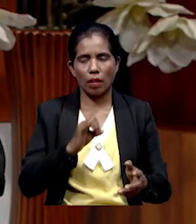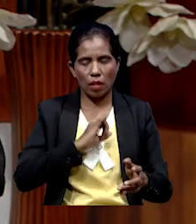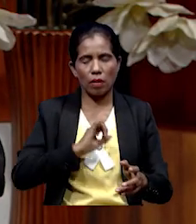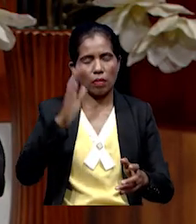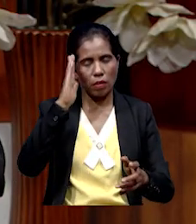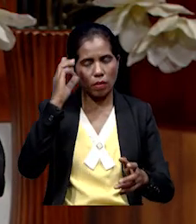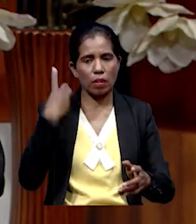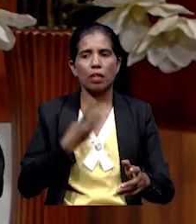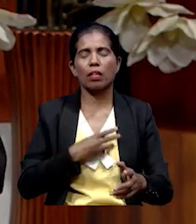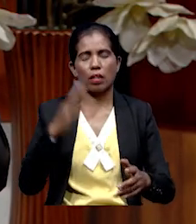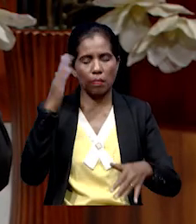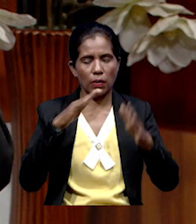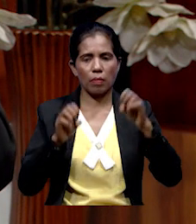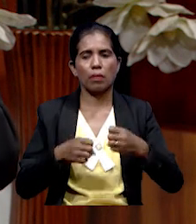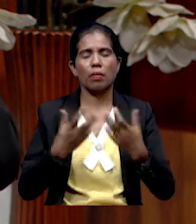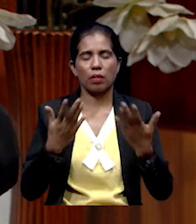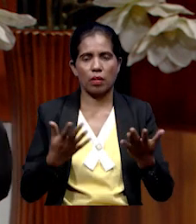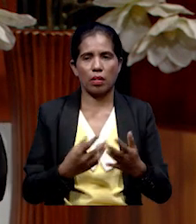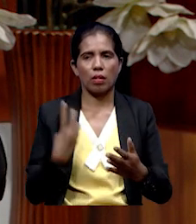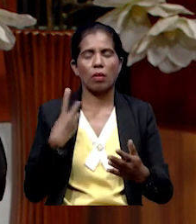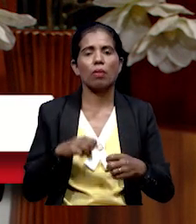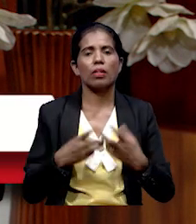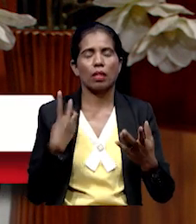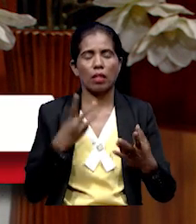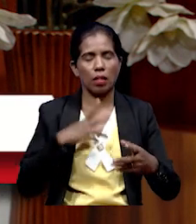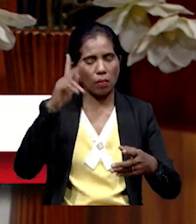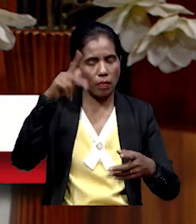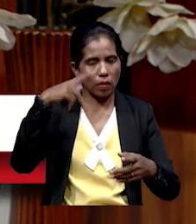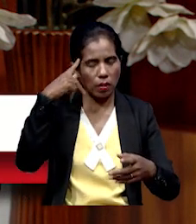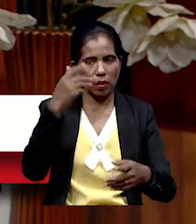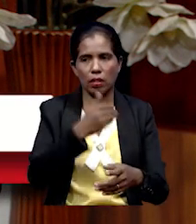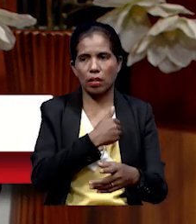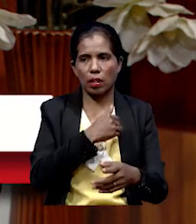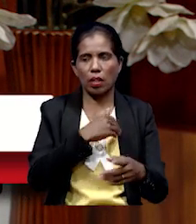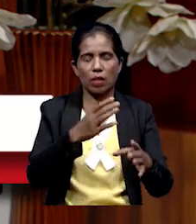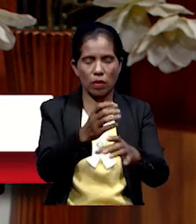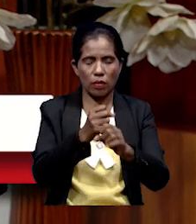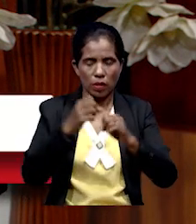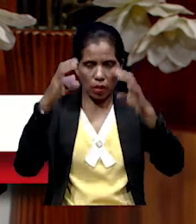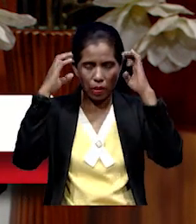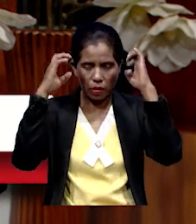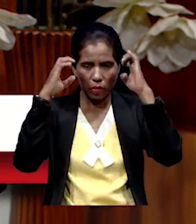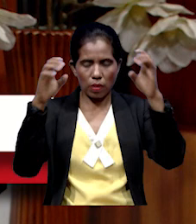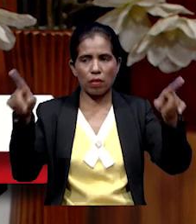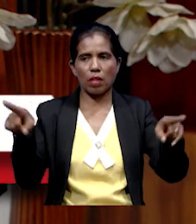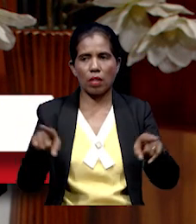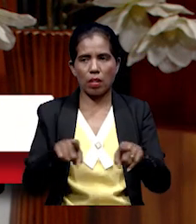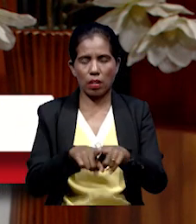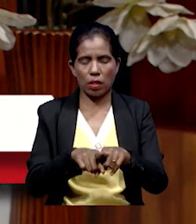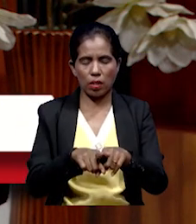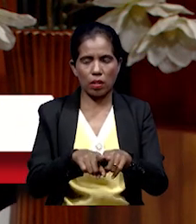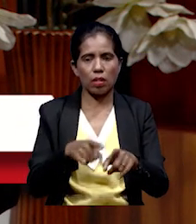é o ensino e tanha política, se dá o fote educação né, é uma parte da